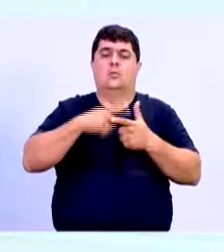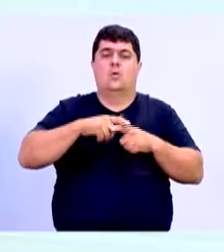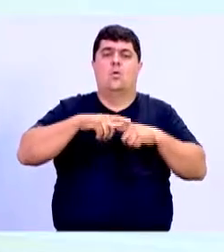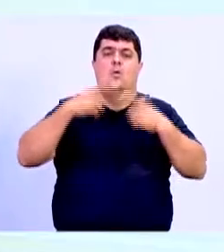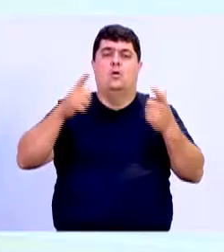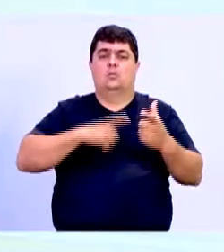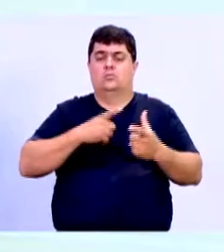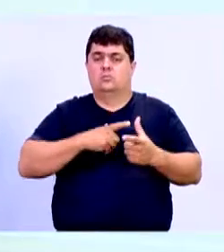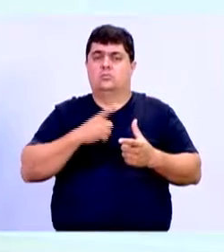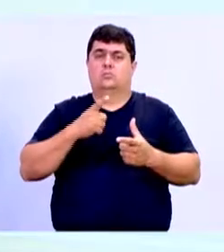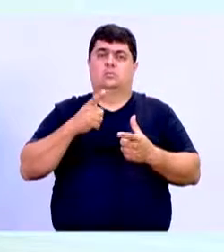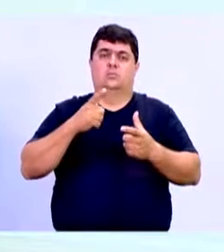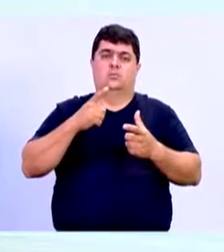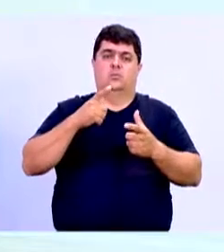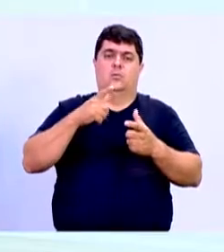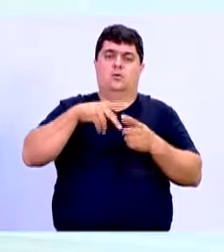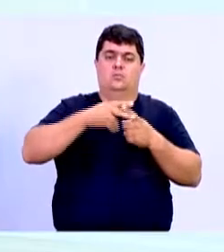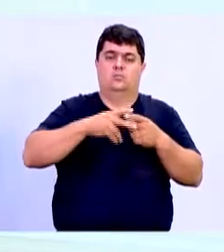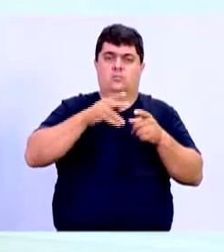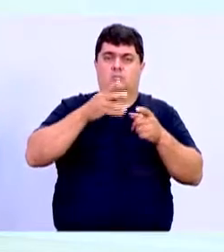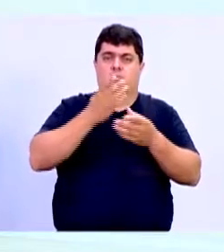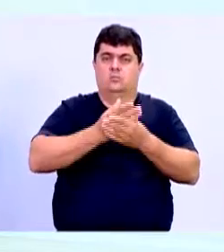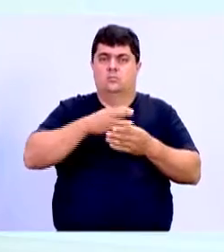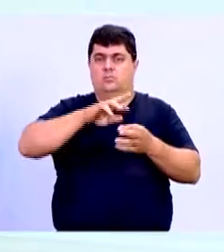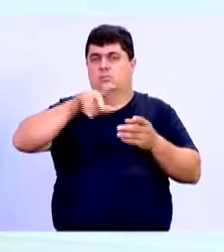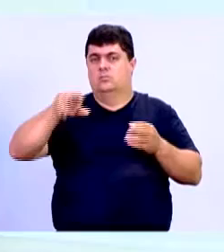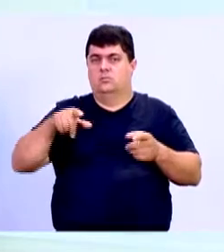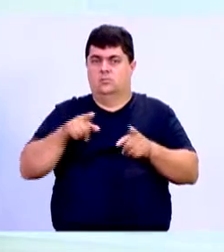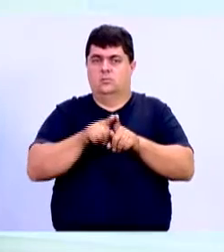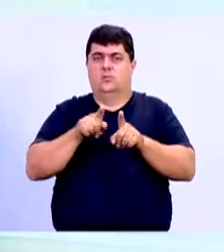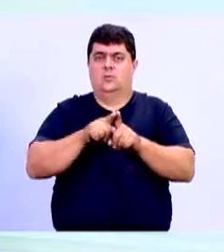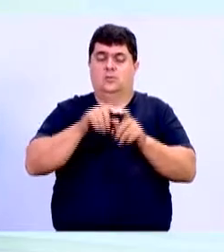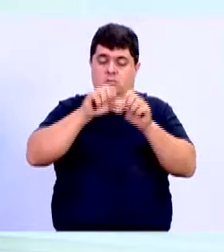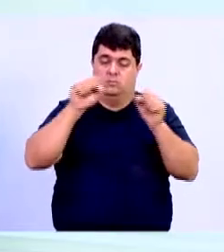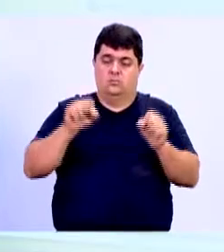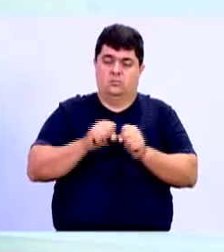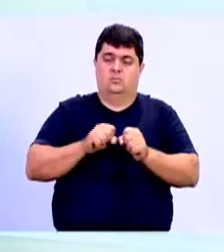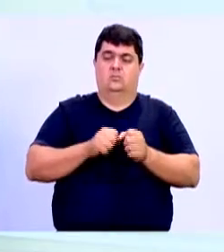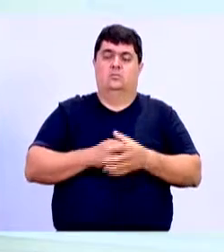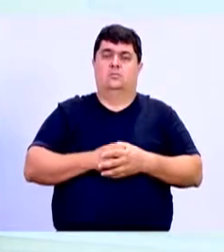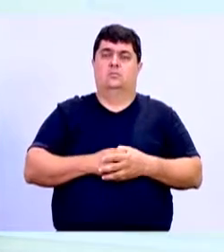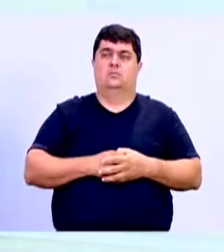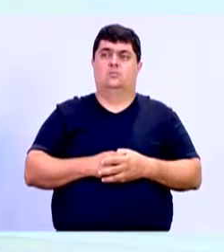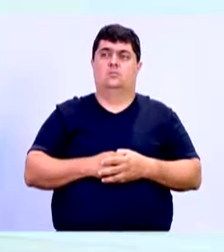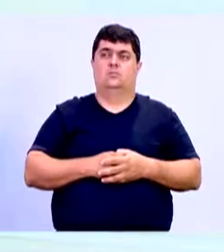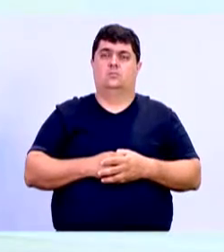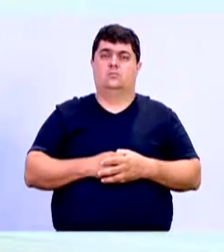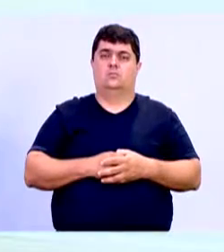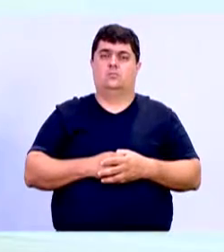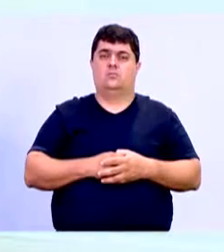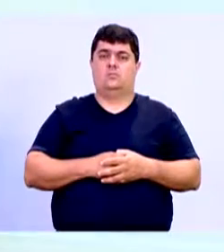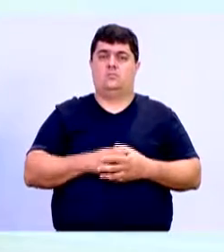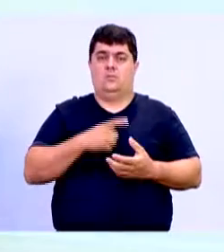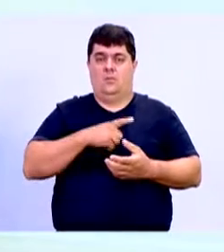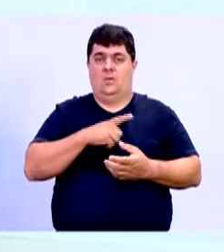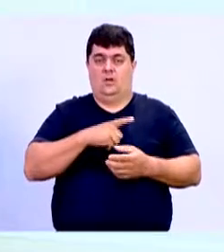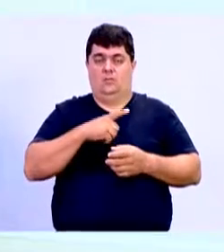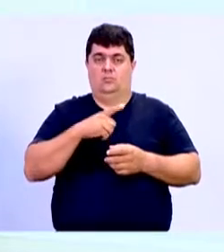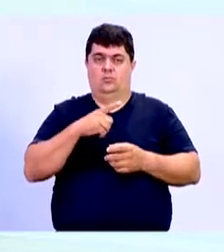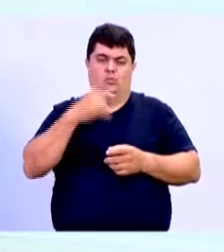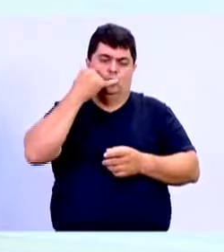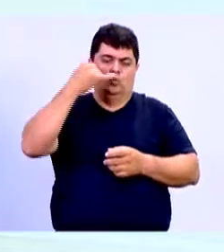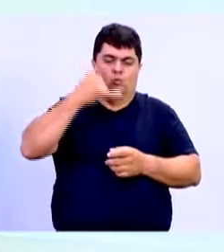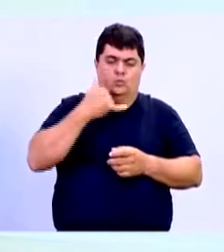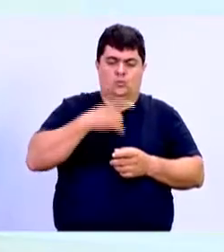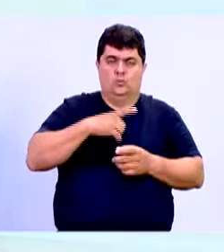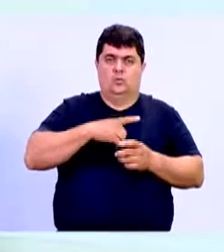tanto de incidência em problemas de hardware, quanto incidências nos próprios sistemas, né? Essa central, assim que o chamado chega,